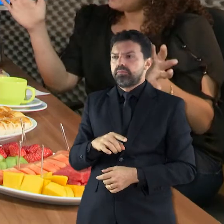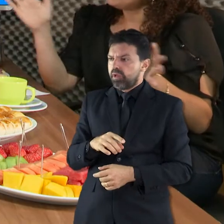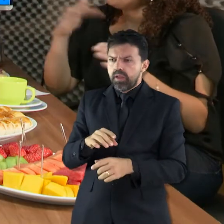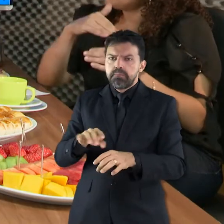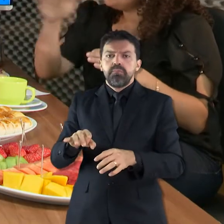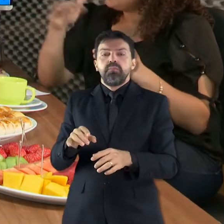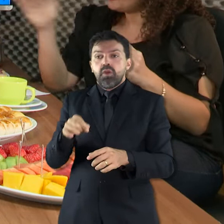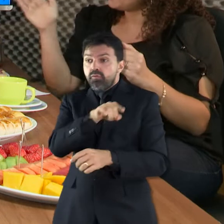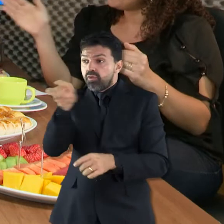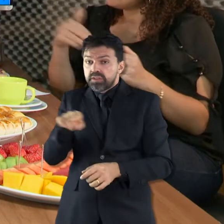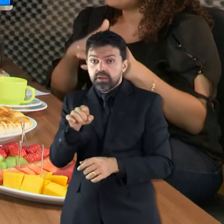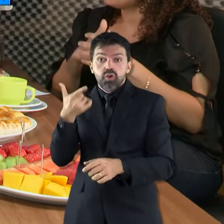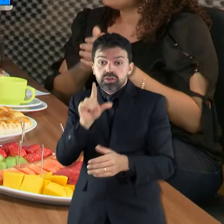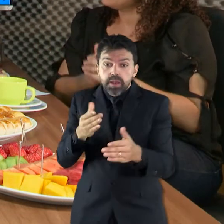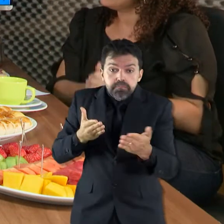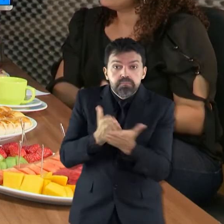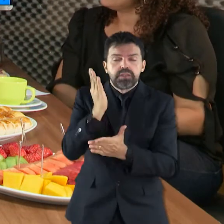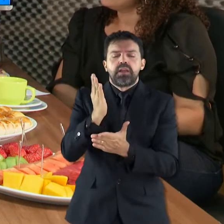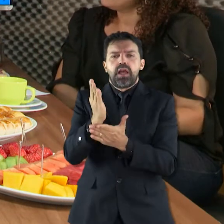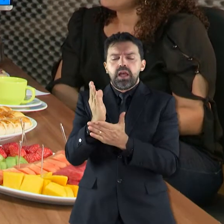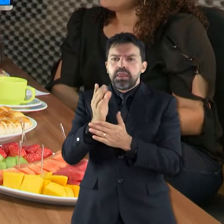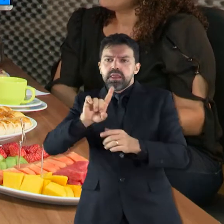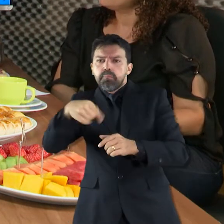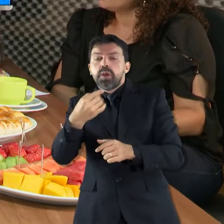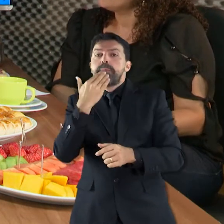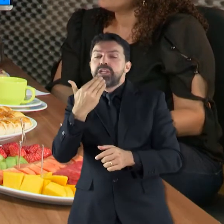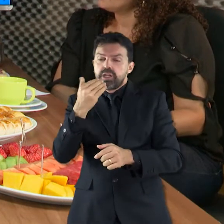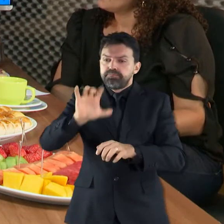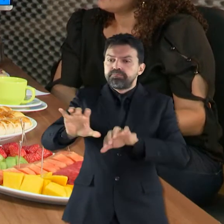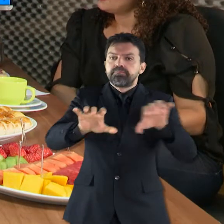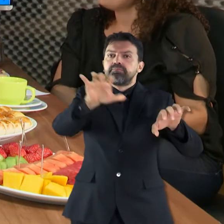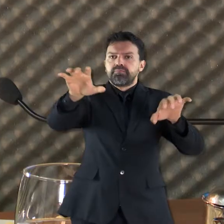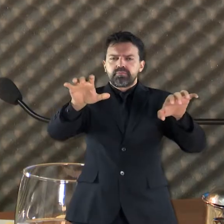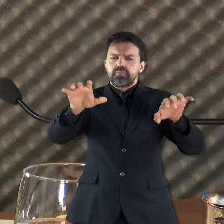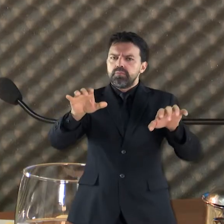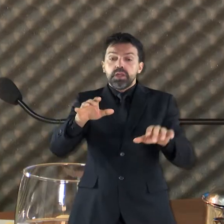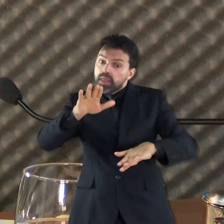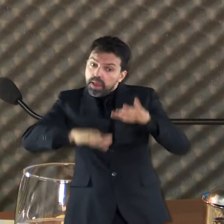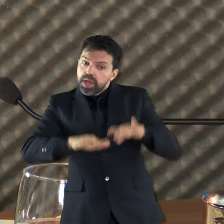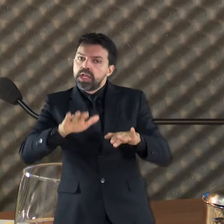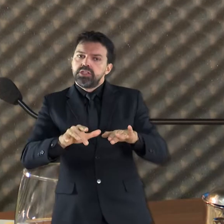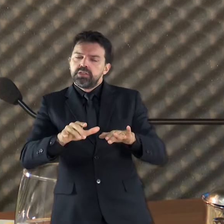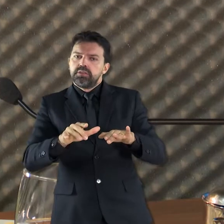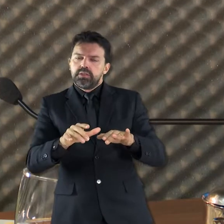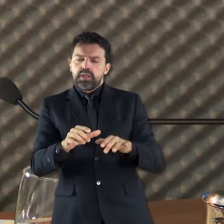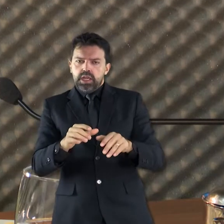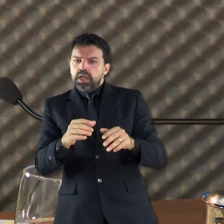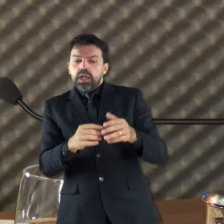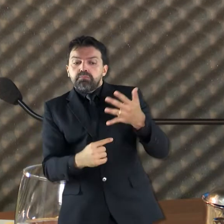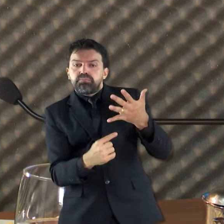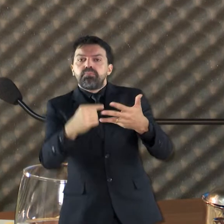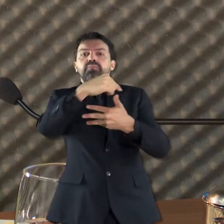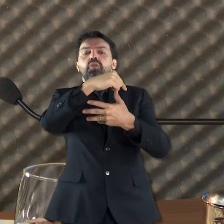passava geral e depois pedia para ir para as varas, como é? Não, porque normalmente depende da classificação, né? Entendi. Então, por exemplo, já era como